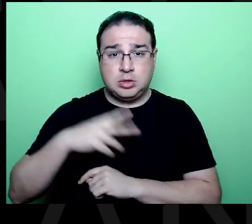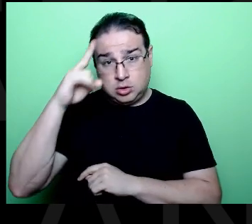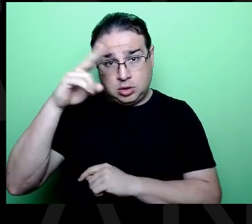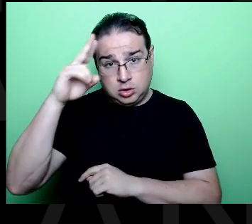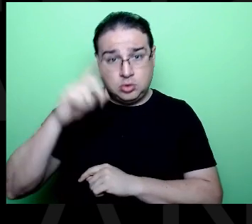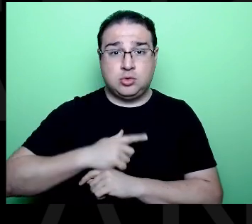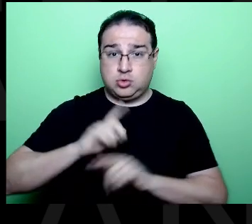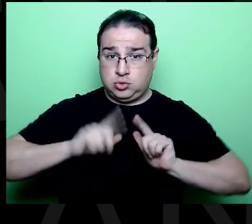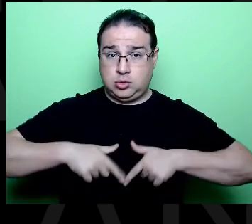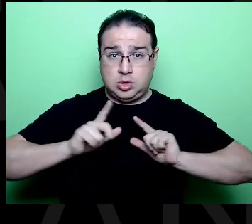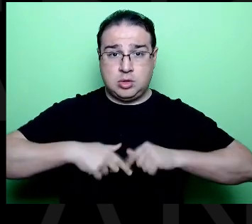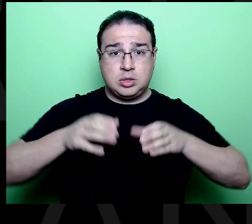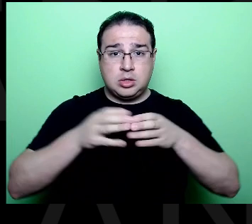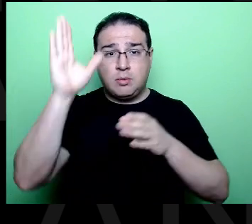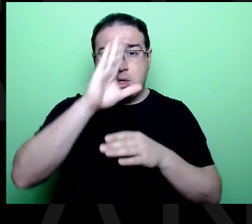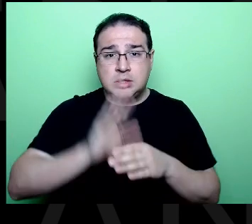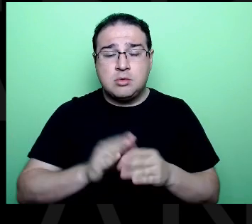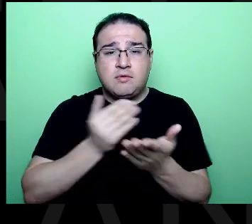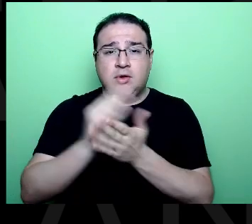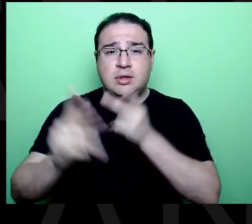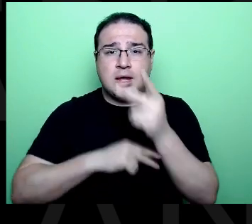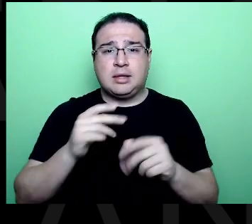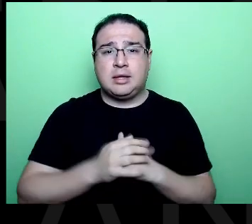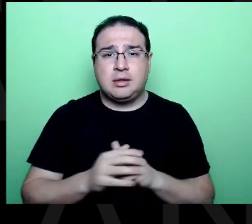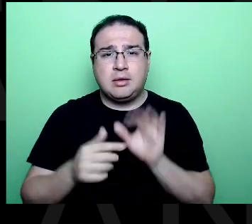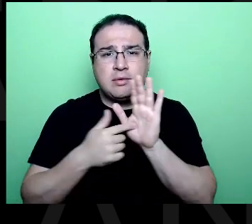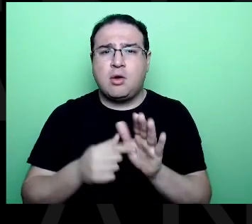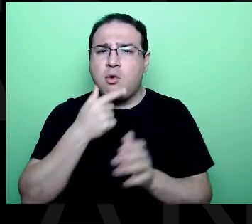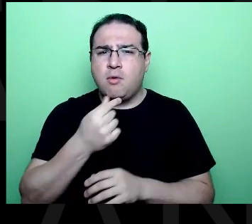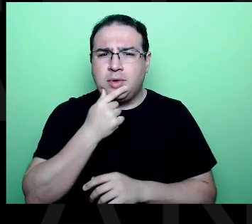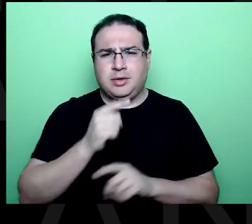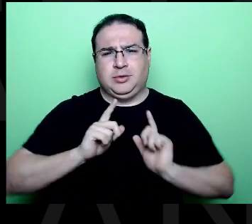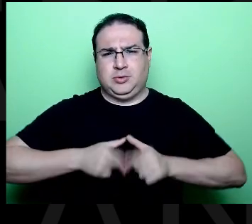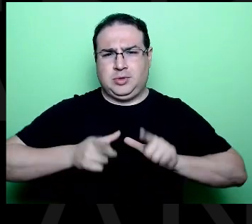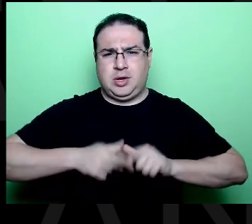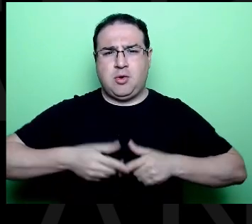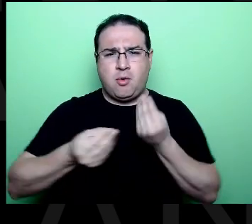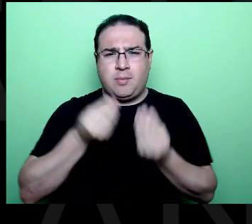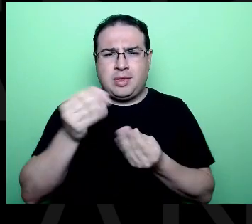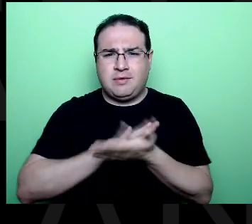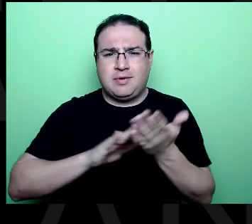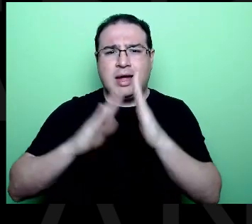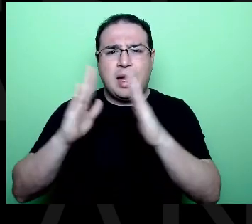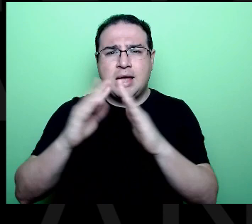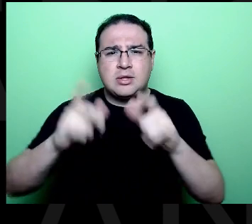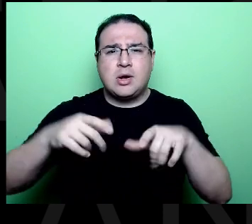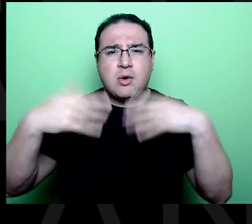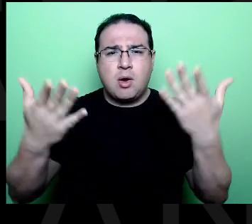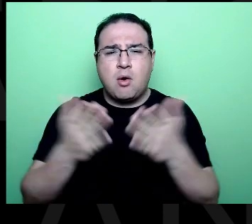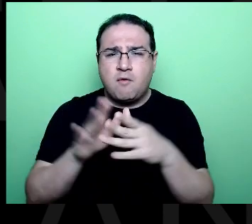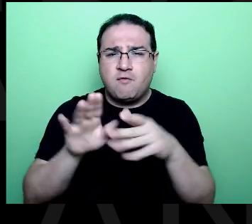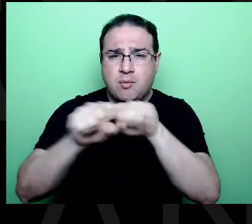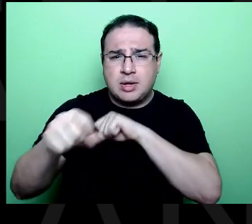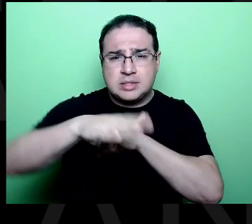do Samuel e que me interessa muito é a história dos judeus no Brasil. Ele não entrou nada disso. Eu falava, gente, esse cara era judeu, não